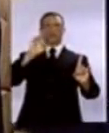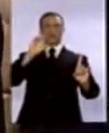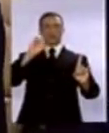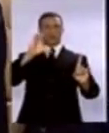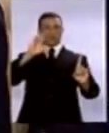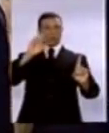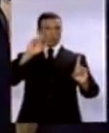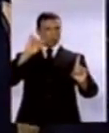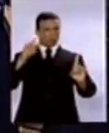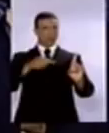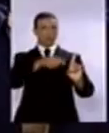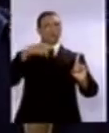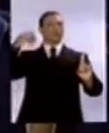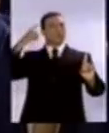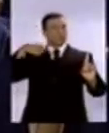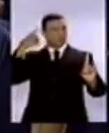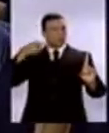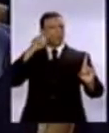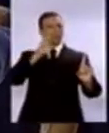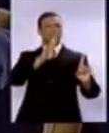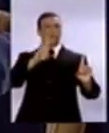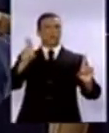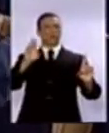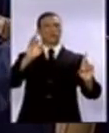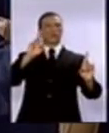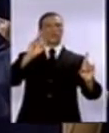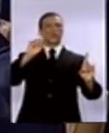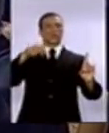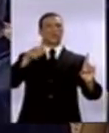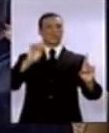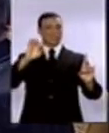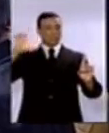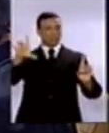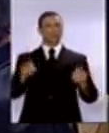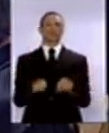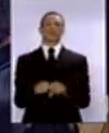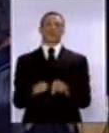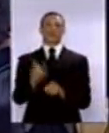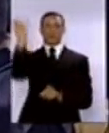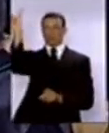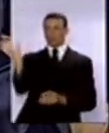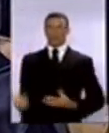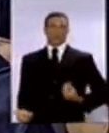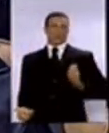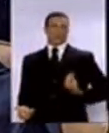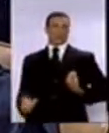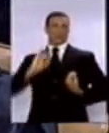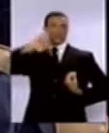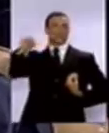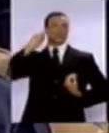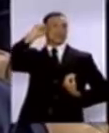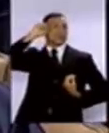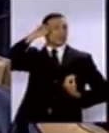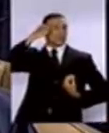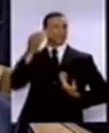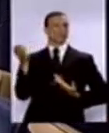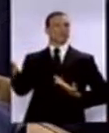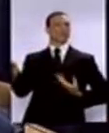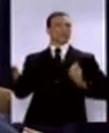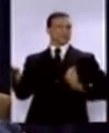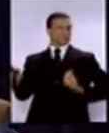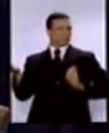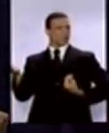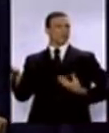roberto monteiro gurgel santos sob a presidência do excelentíssimo senhor ministro joaquim barbosa tomou